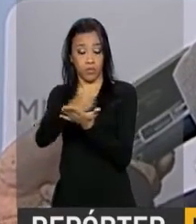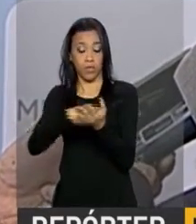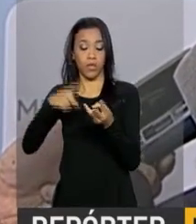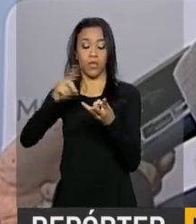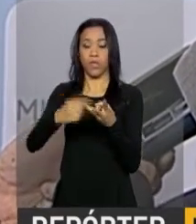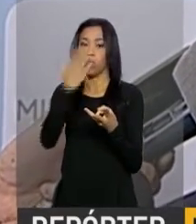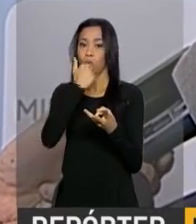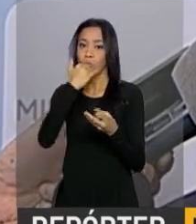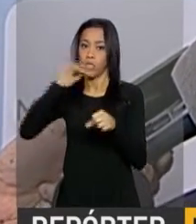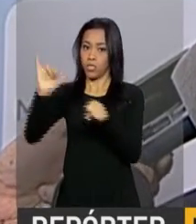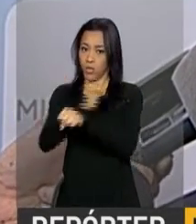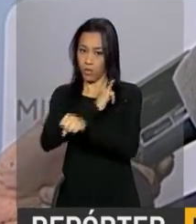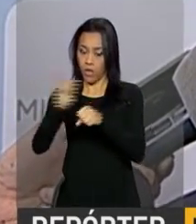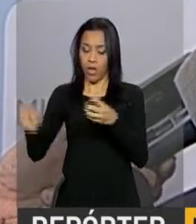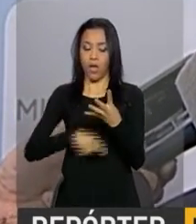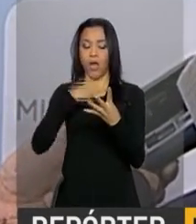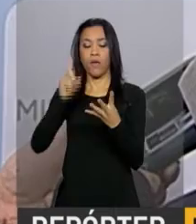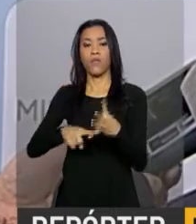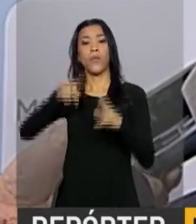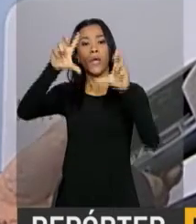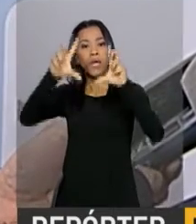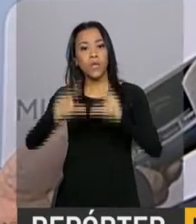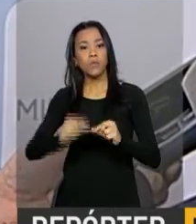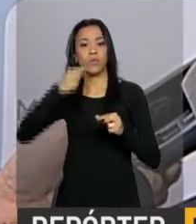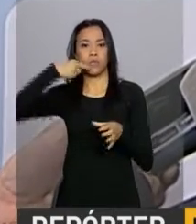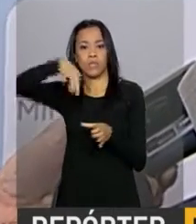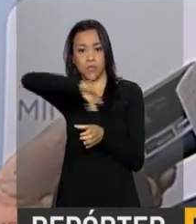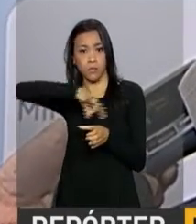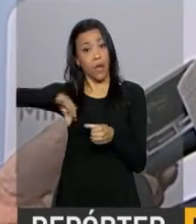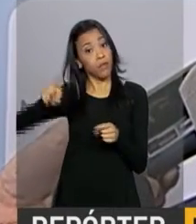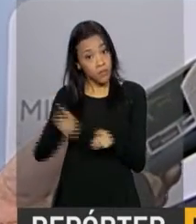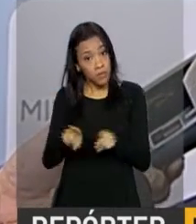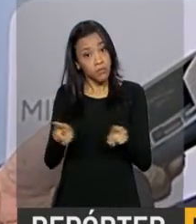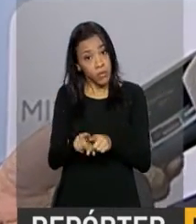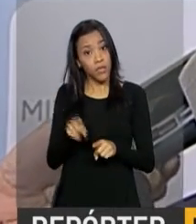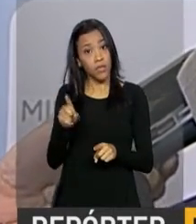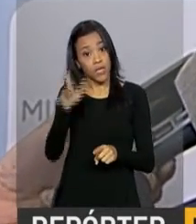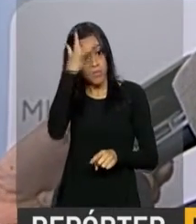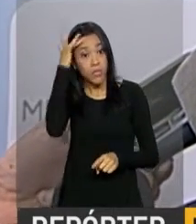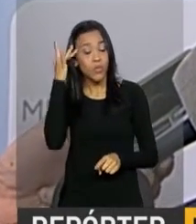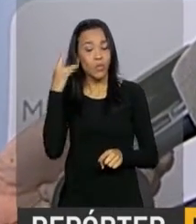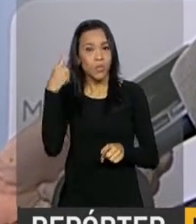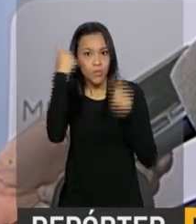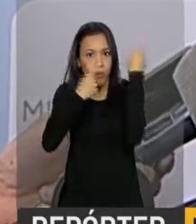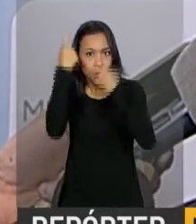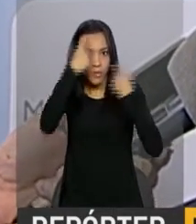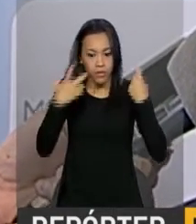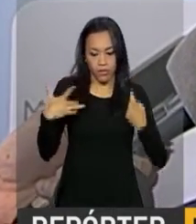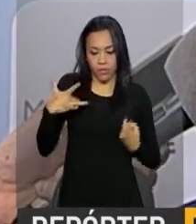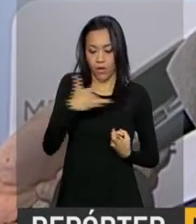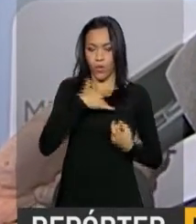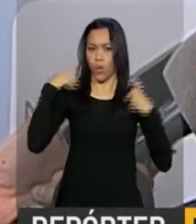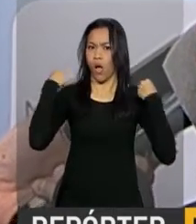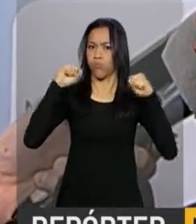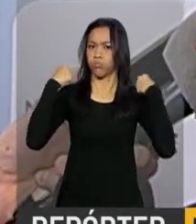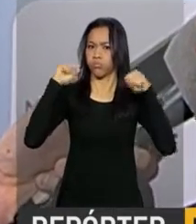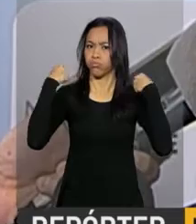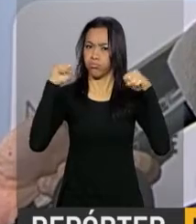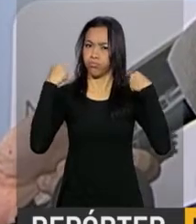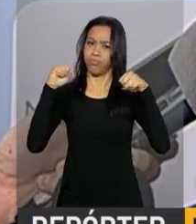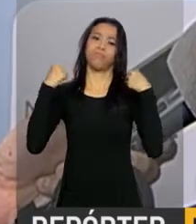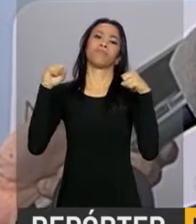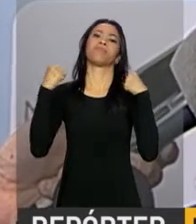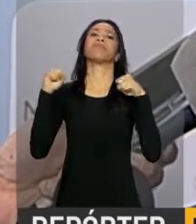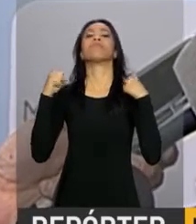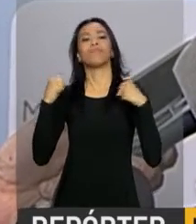a redução de sódio e, evidentemente, o cuidado das próprias pessoas em fazer exercícios físicos, que estão muito